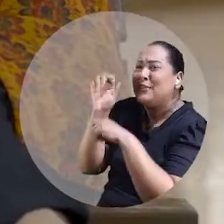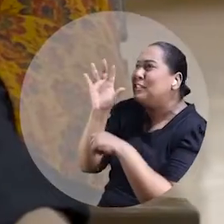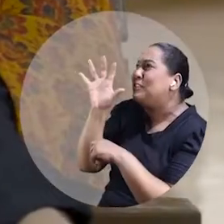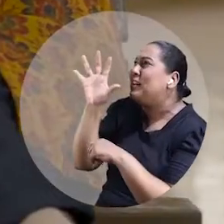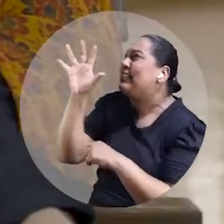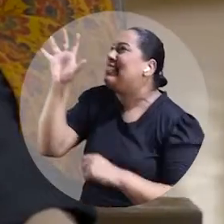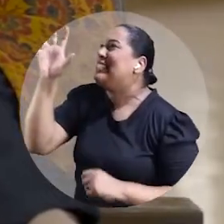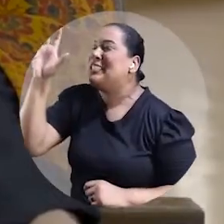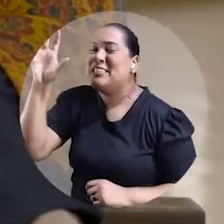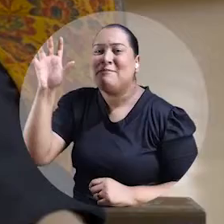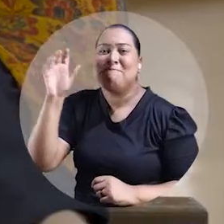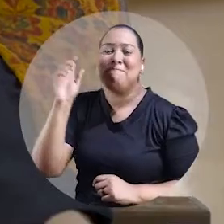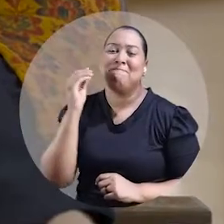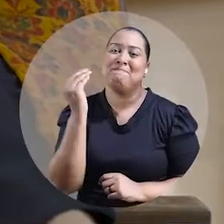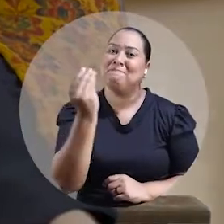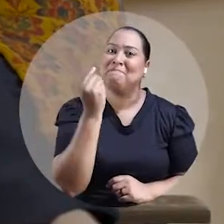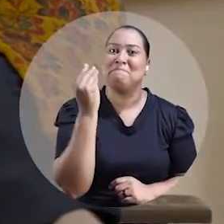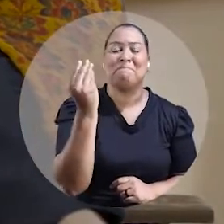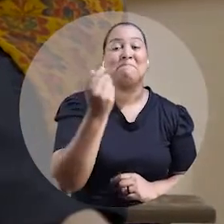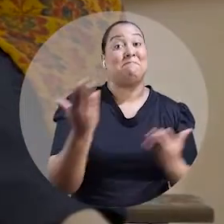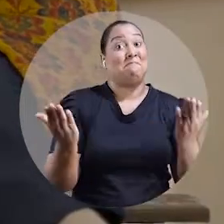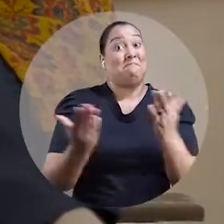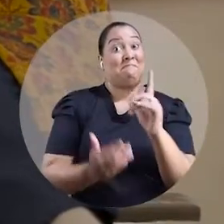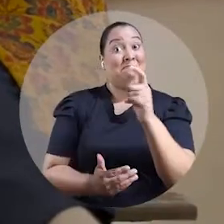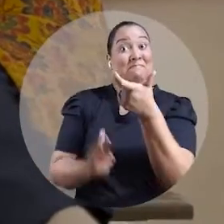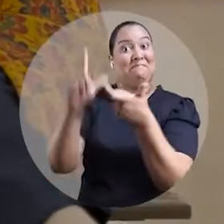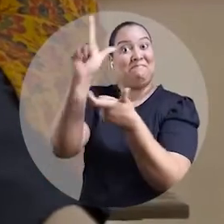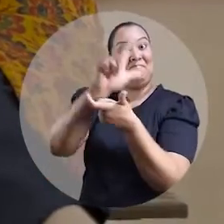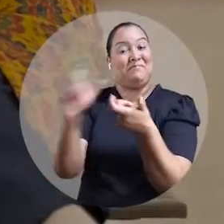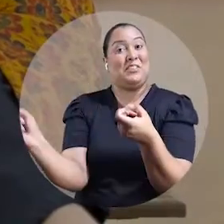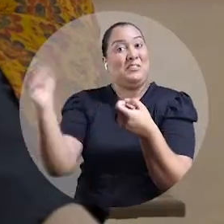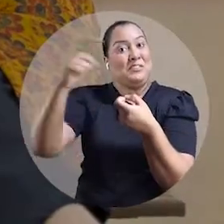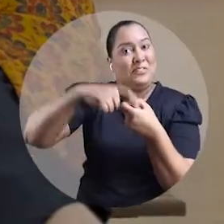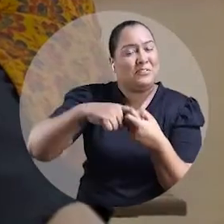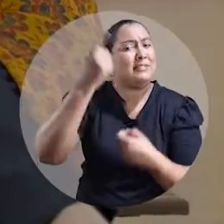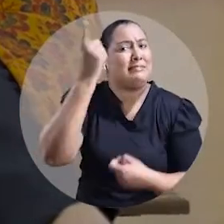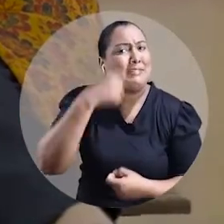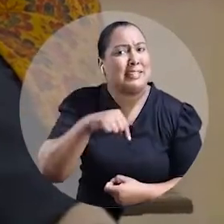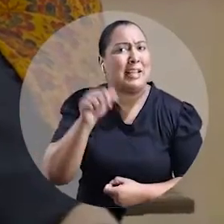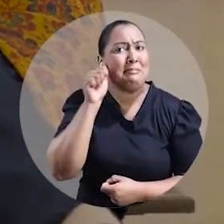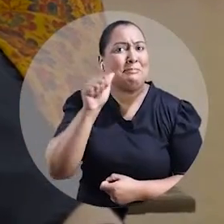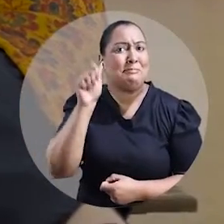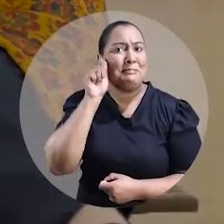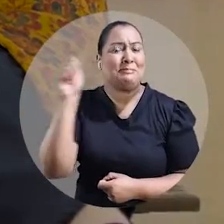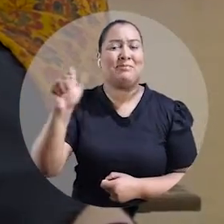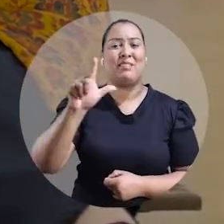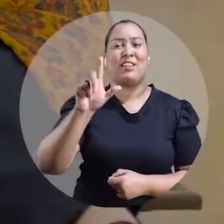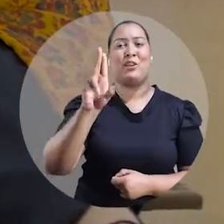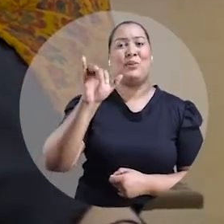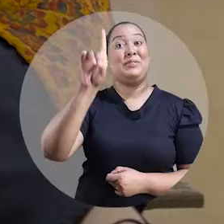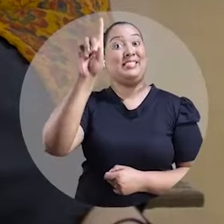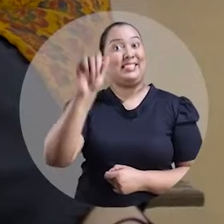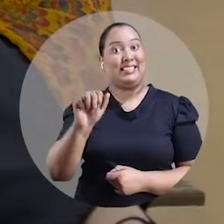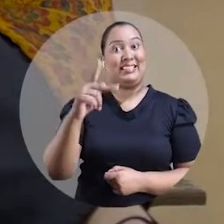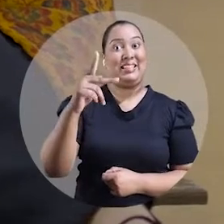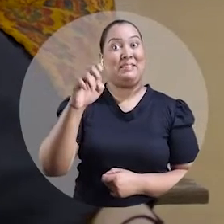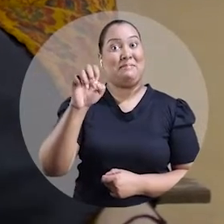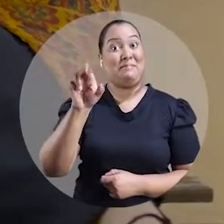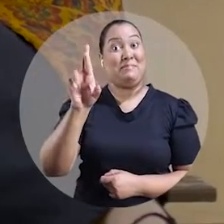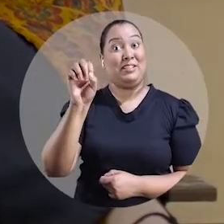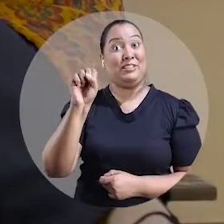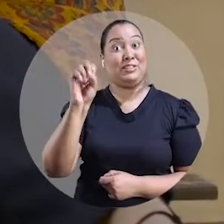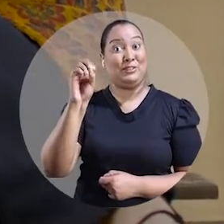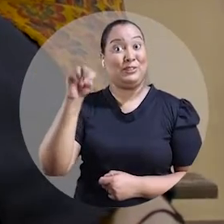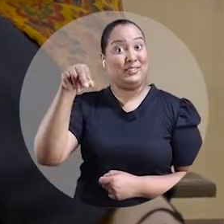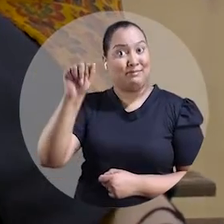Estamos de volta com Palavra Literária. Continuo conversando com a escritora e poeta Lucinda Persona. Lucinda, três